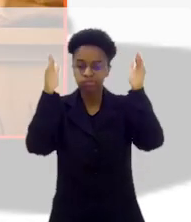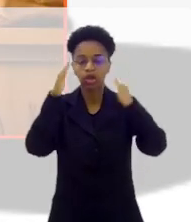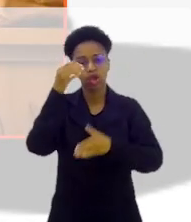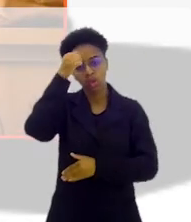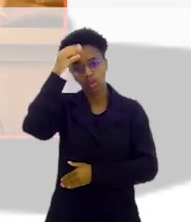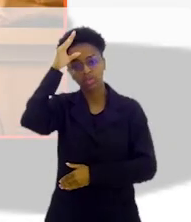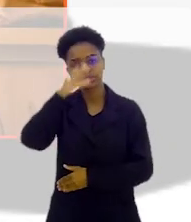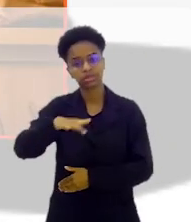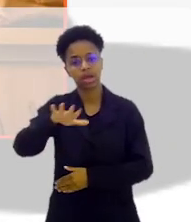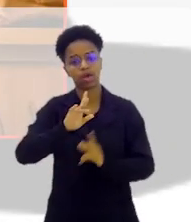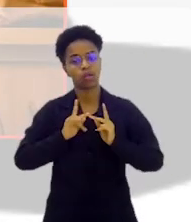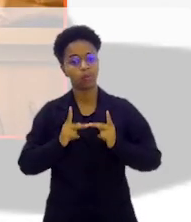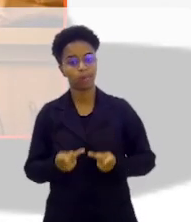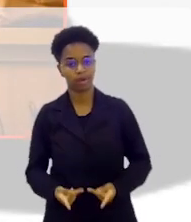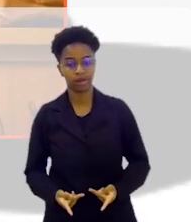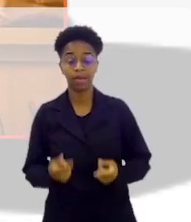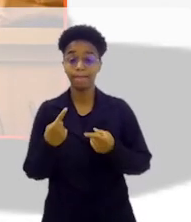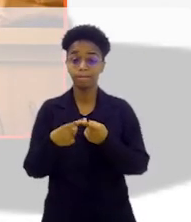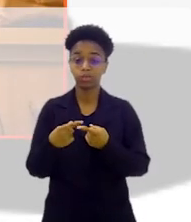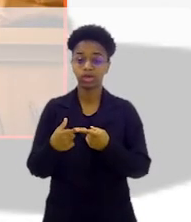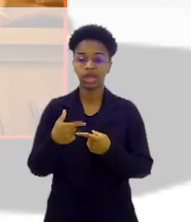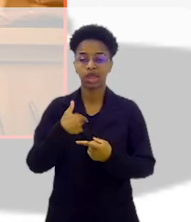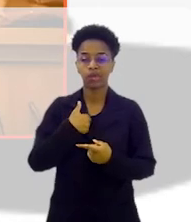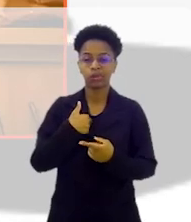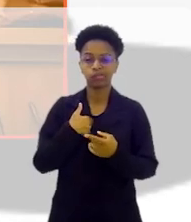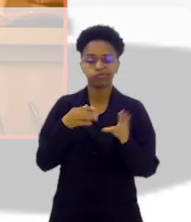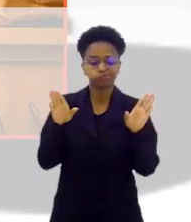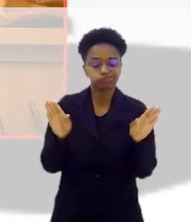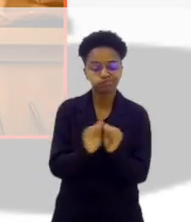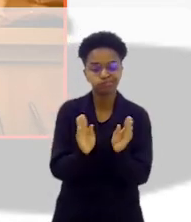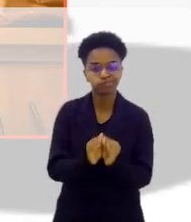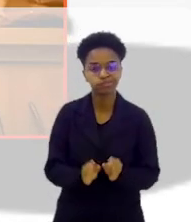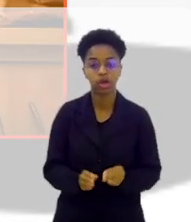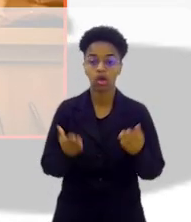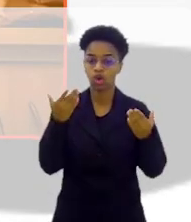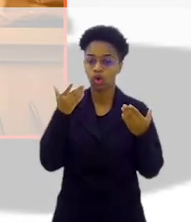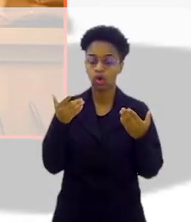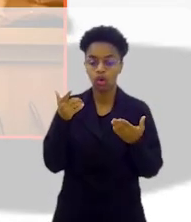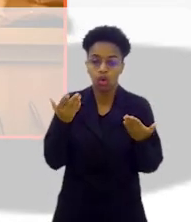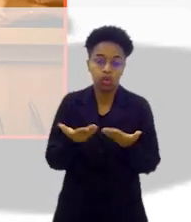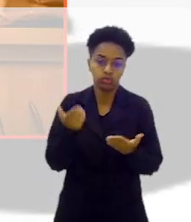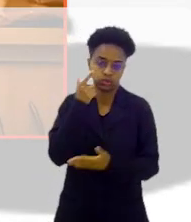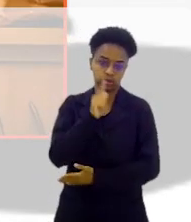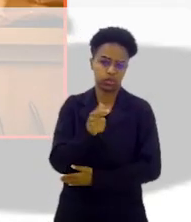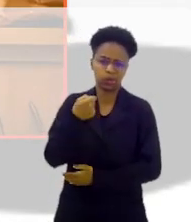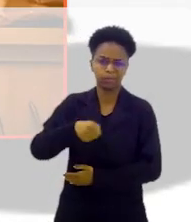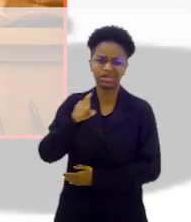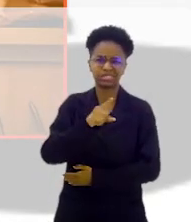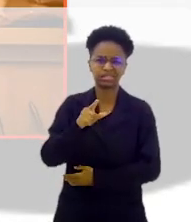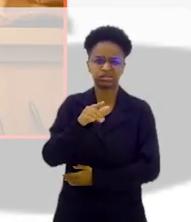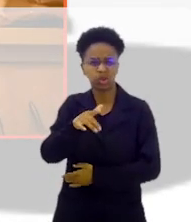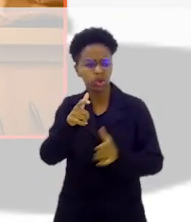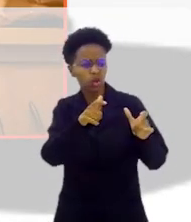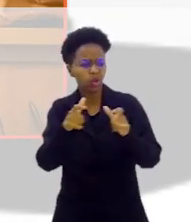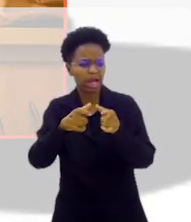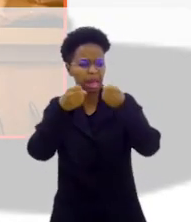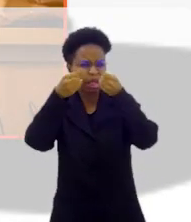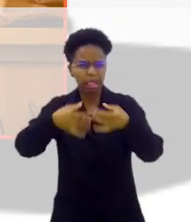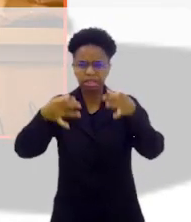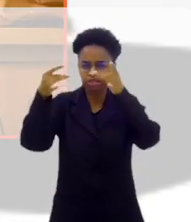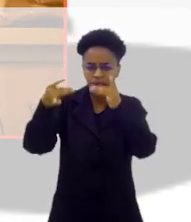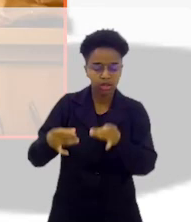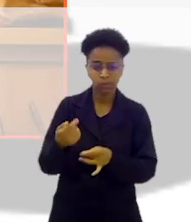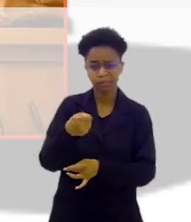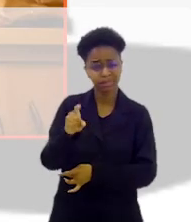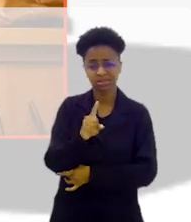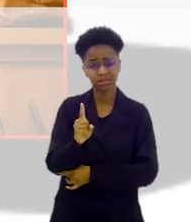horizontes no conhecimento da alma humana. Eu sou muito mais sintético hoje. Eu não preciso descrever ambientes para escrever